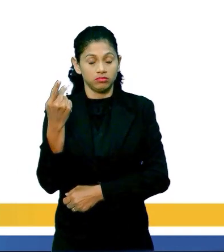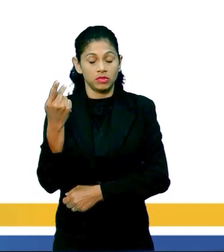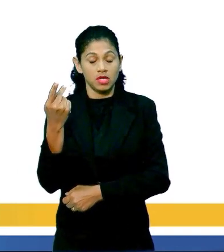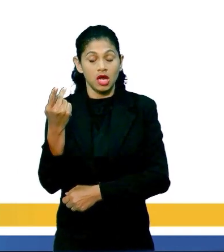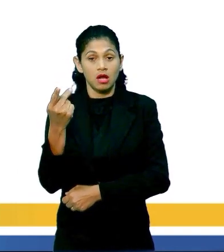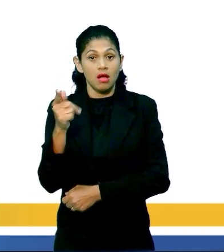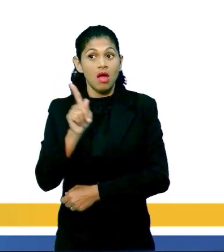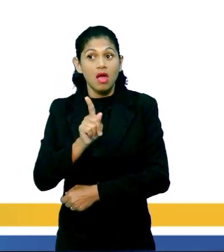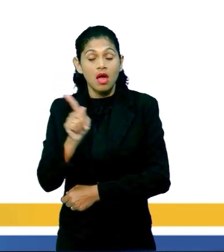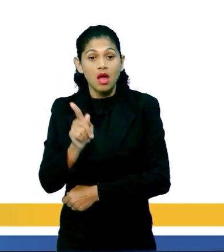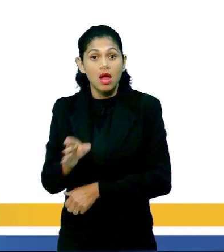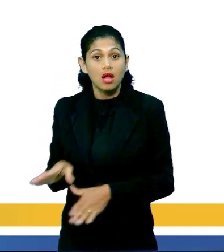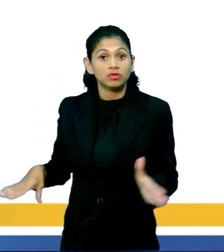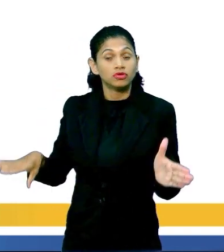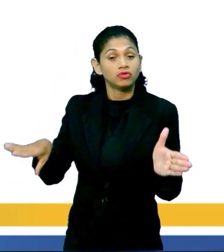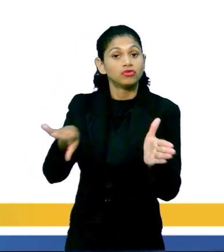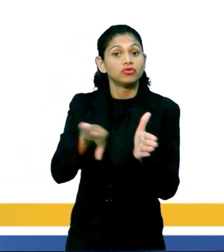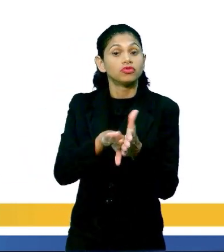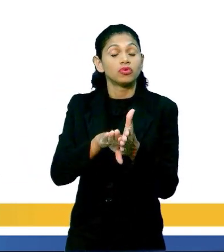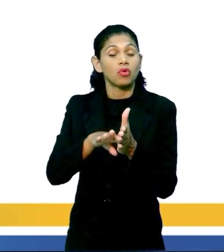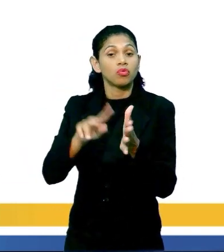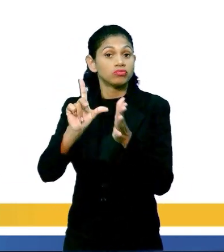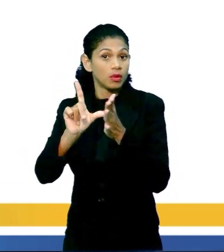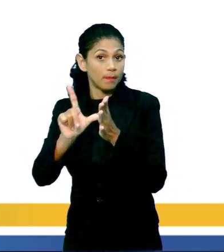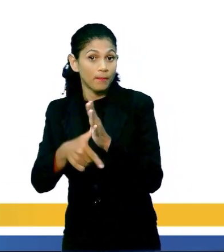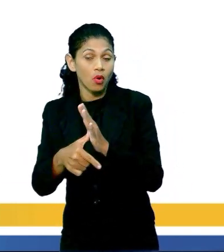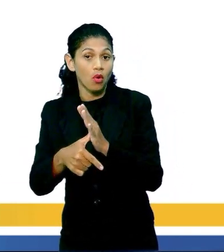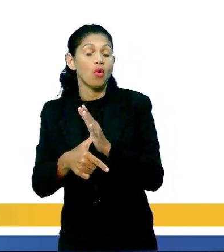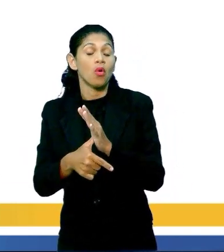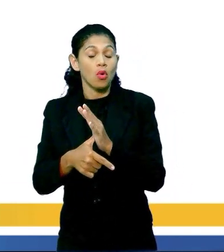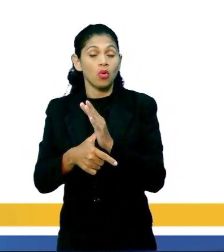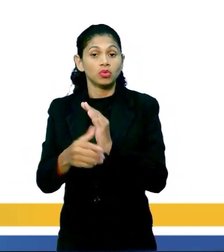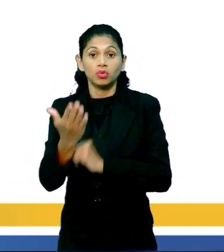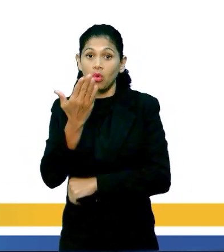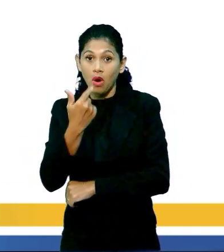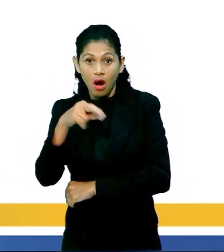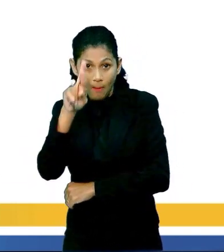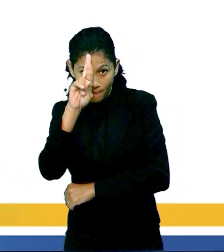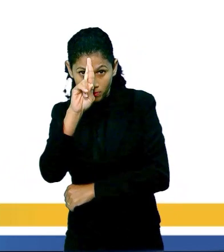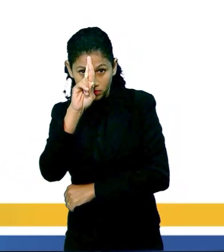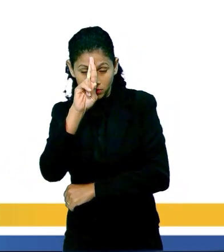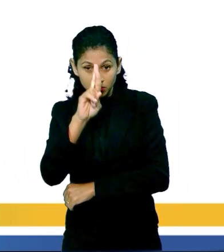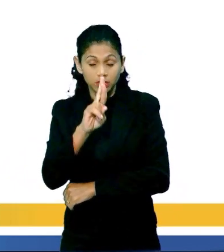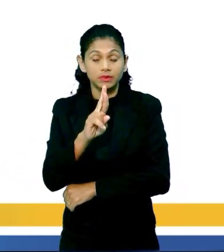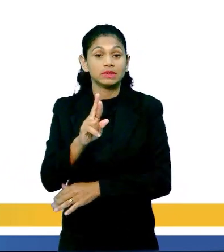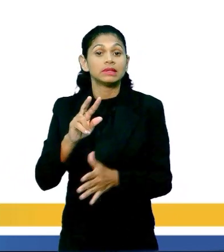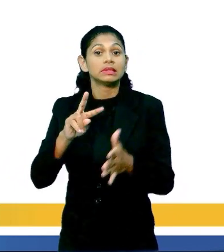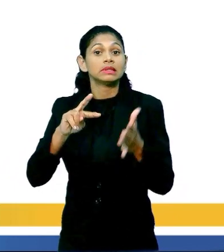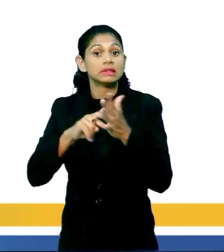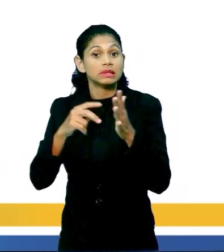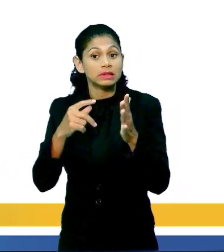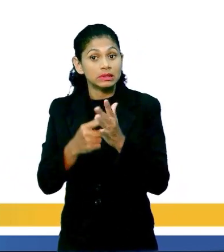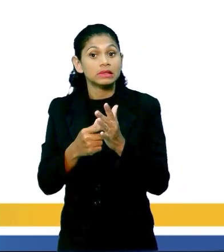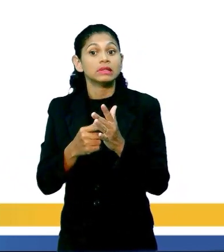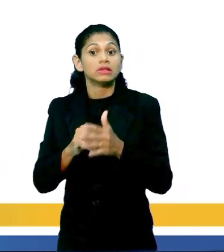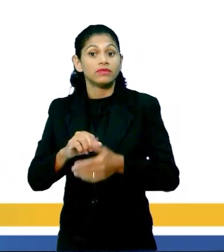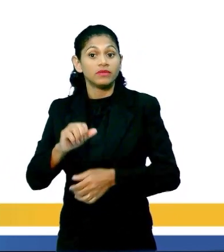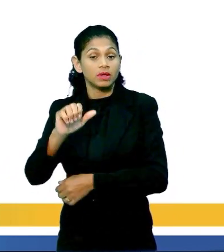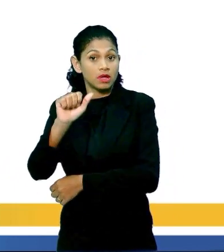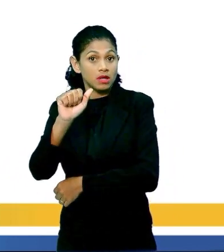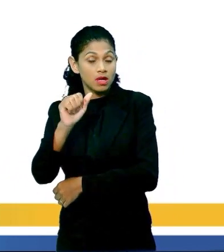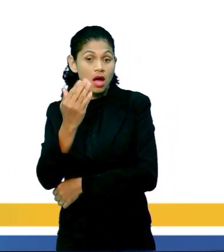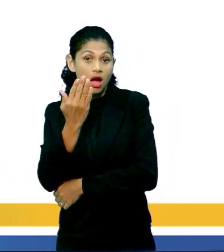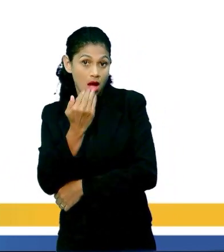almoço, ok? Portanto, a palavra lunch, muito parecida com lanche, ela significa almoço,